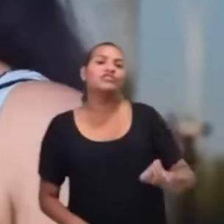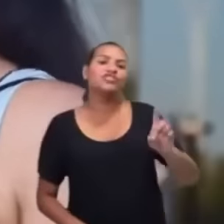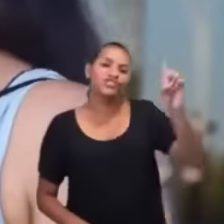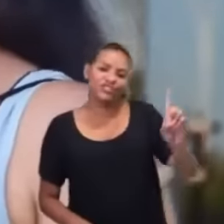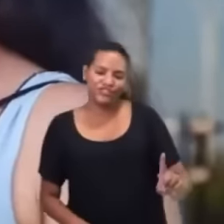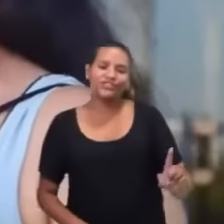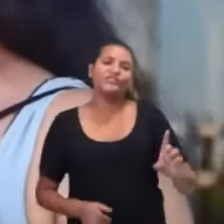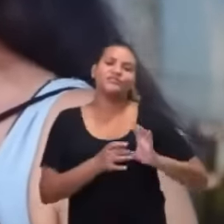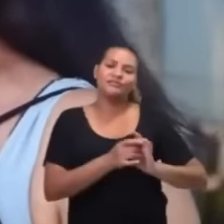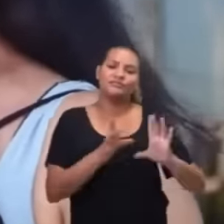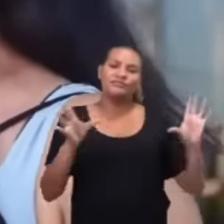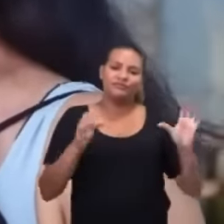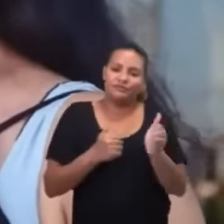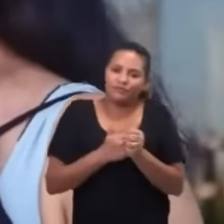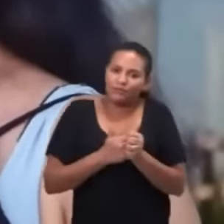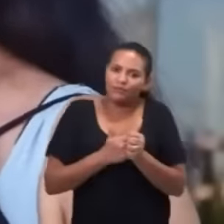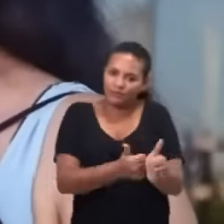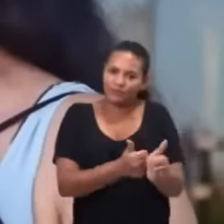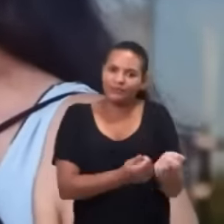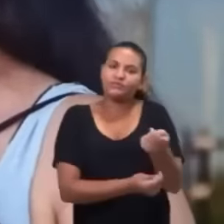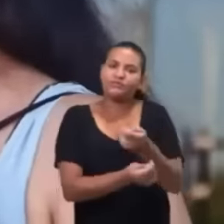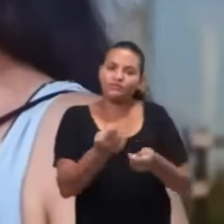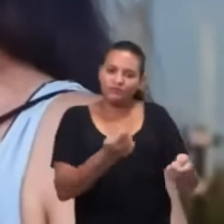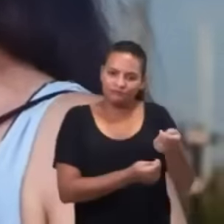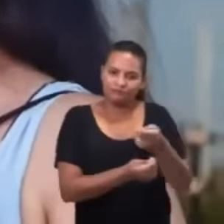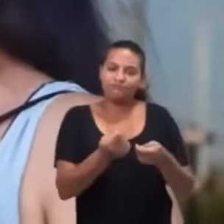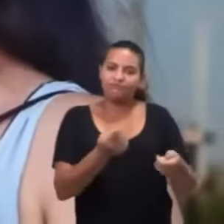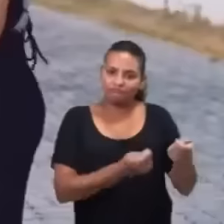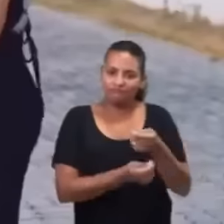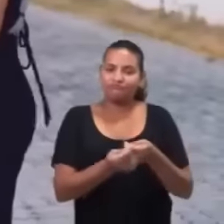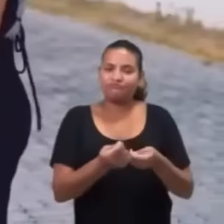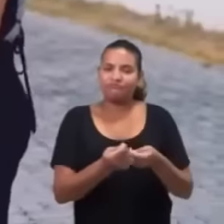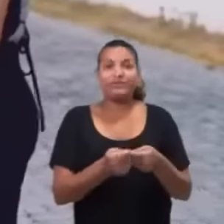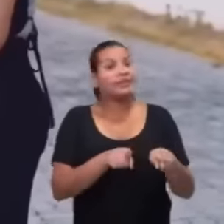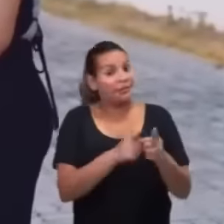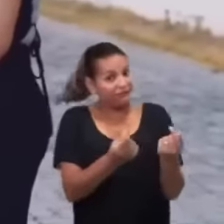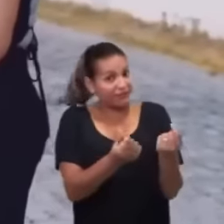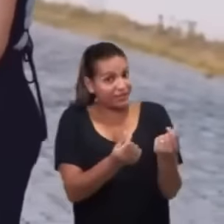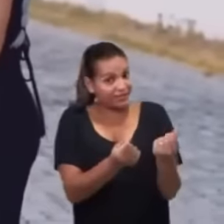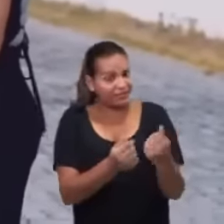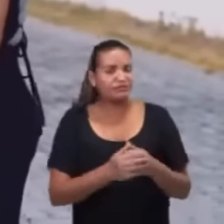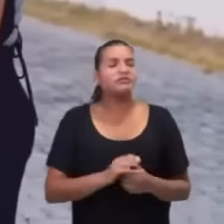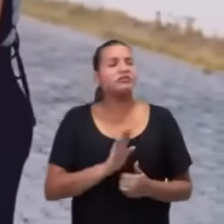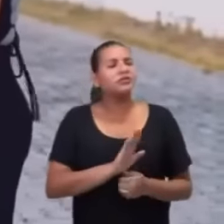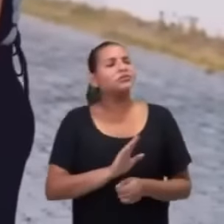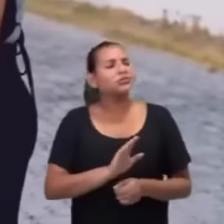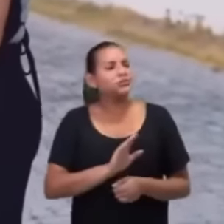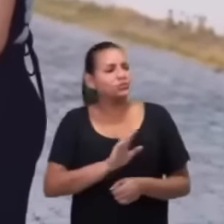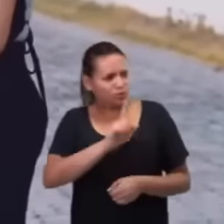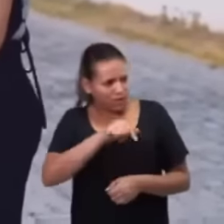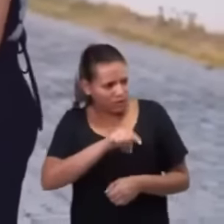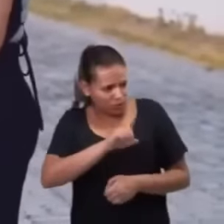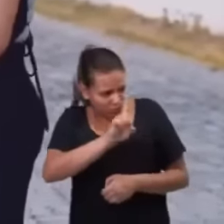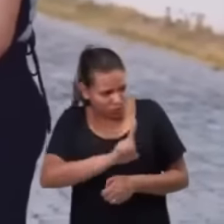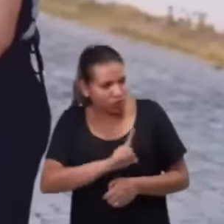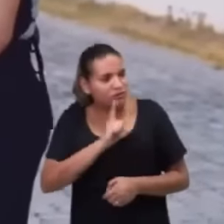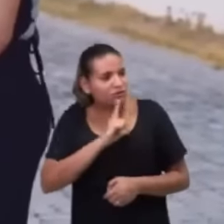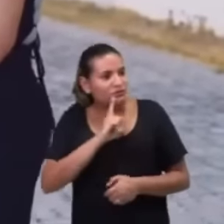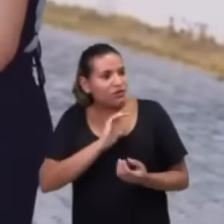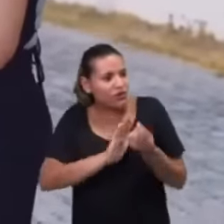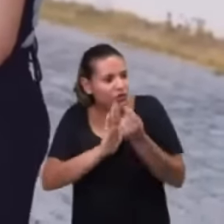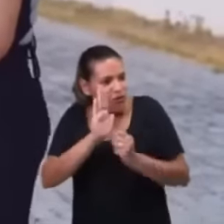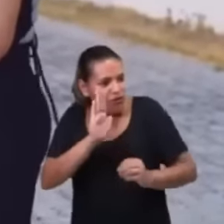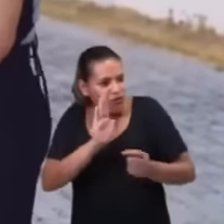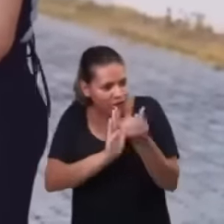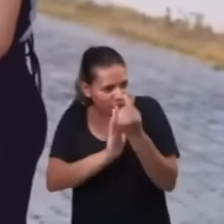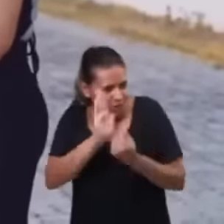livres para esse acompanhamento administrativo e financeiro. O diretor faz a gestão orçamentária da escola. Mensalmente,